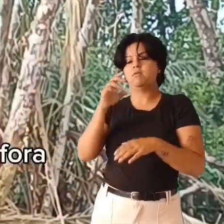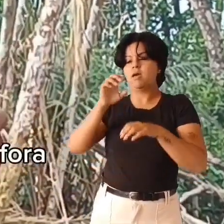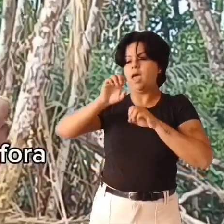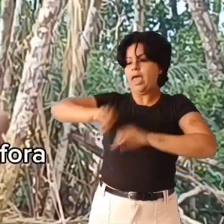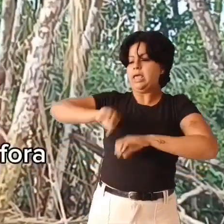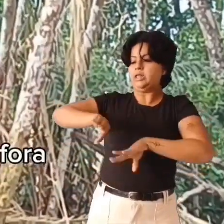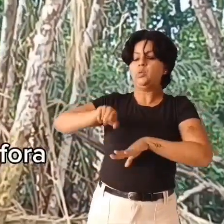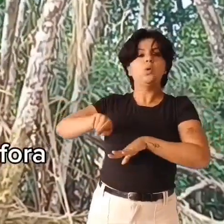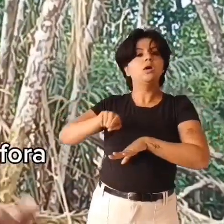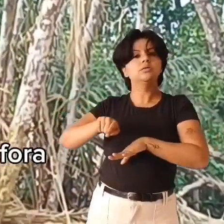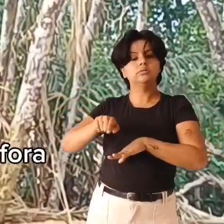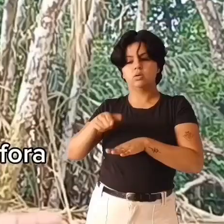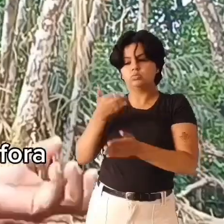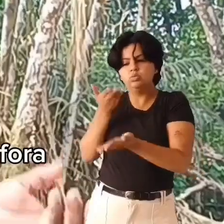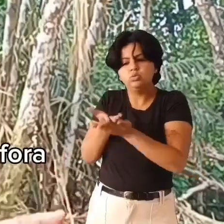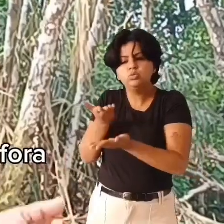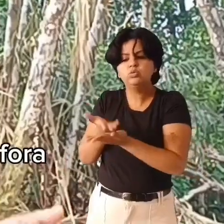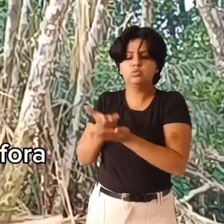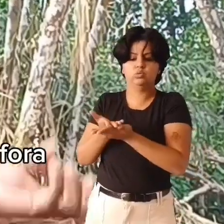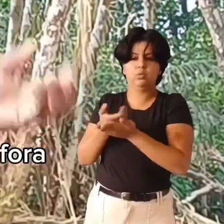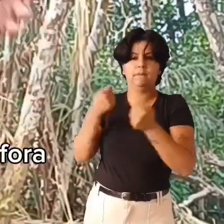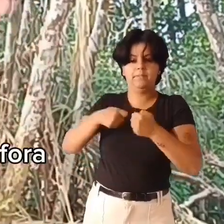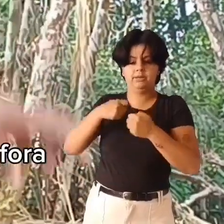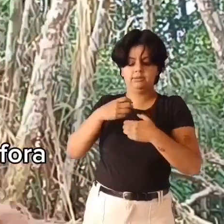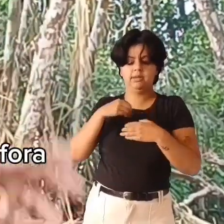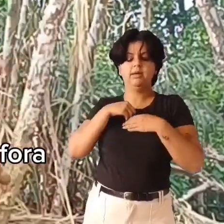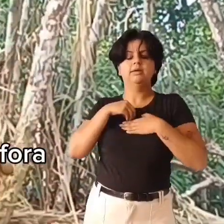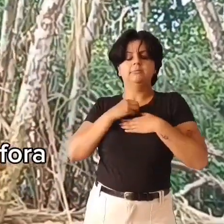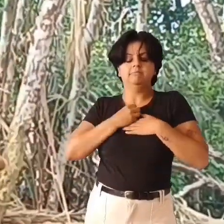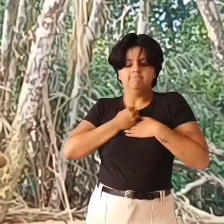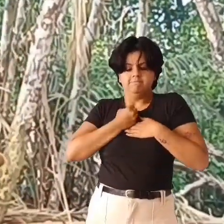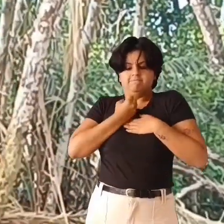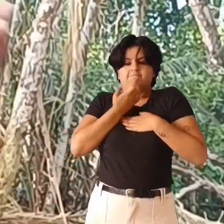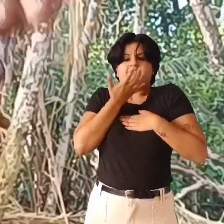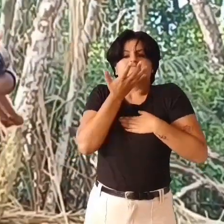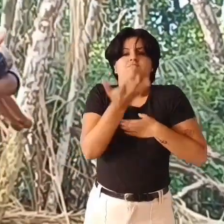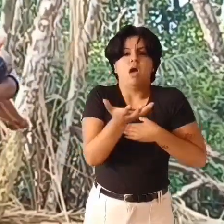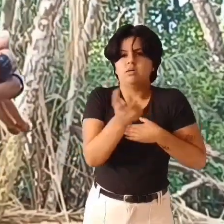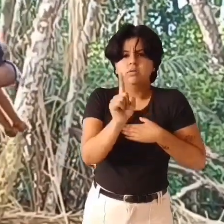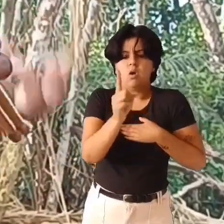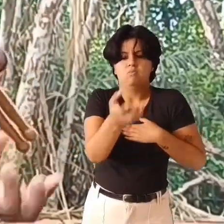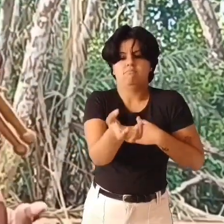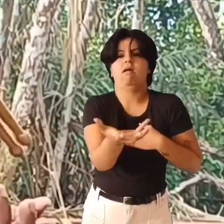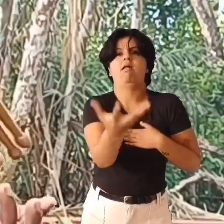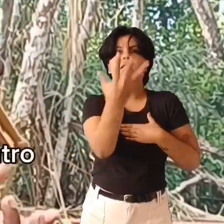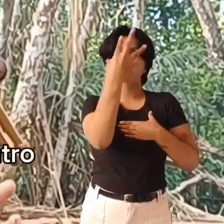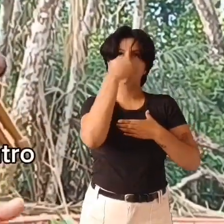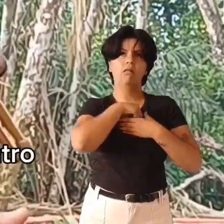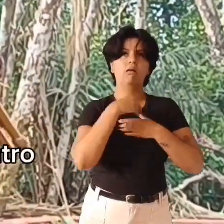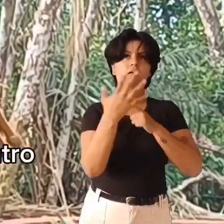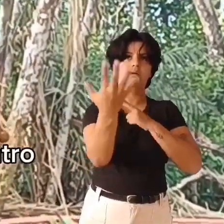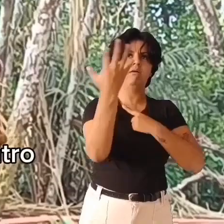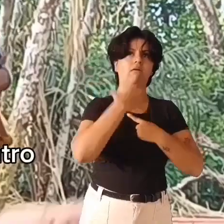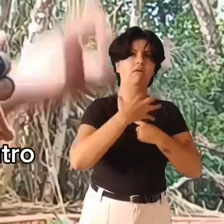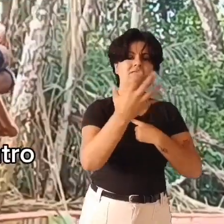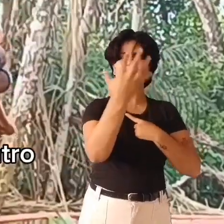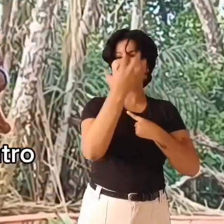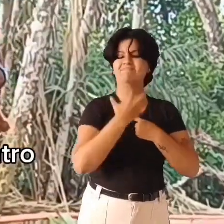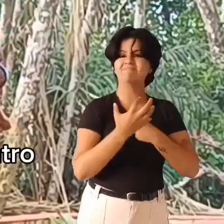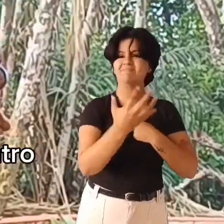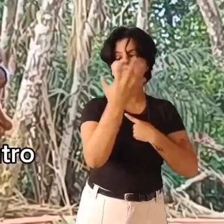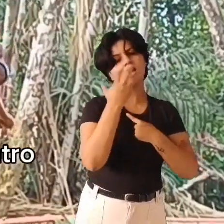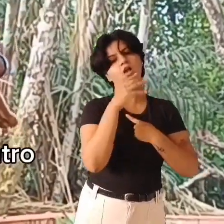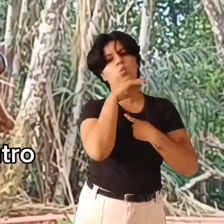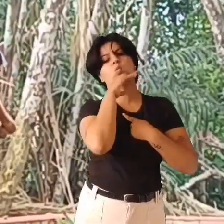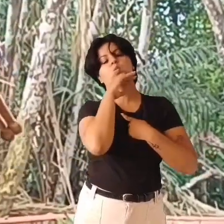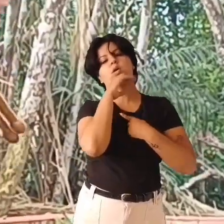digo assim, a educação ela tem que ir de dentro para fora. Ela não pode vir de fora para dentro. Quando ela começa a vir de